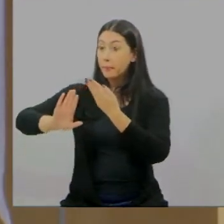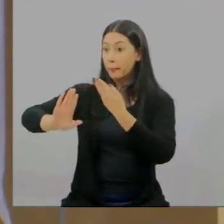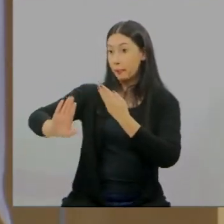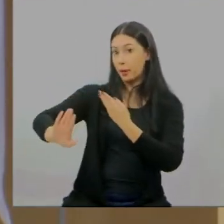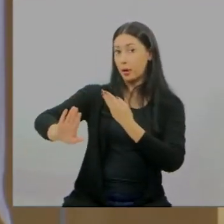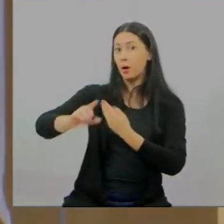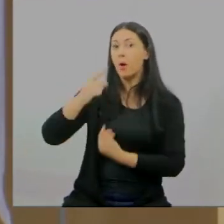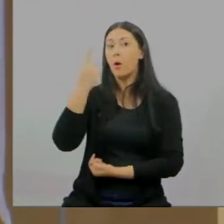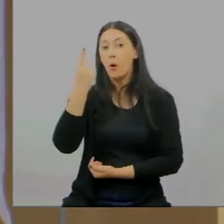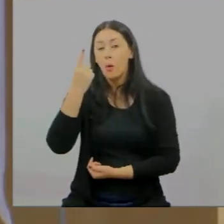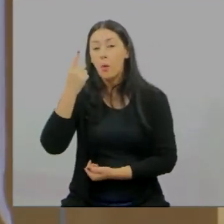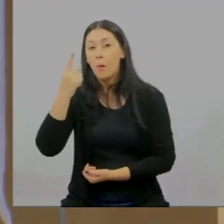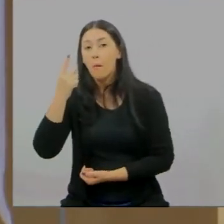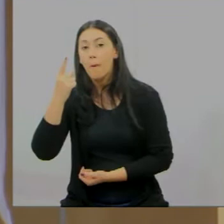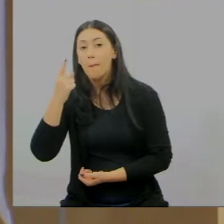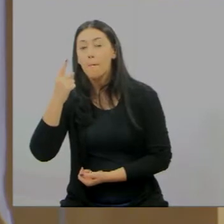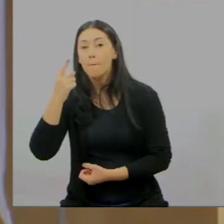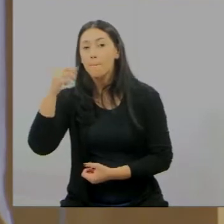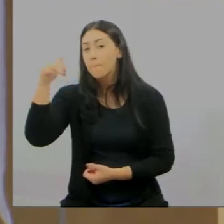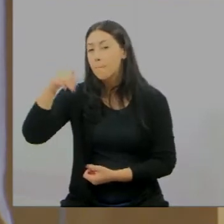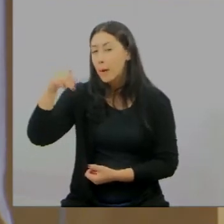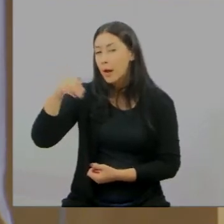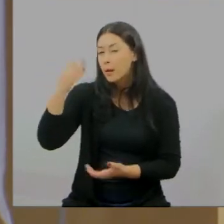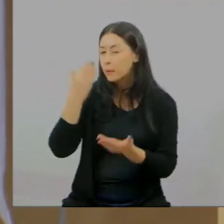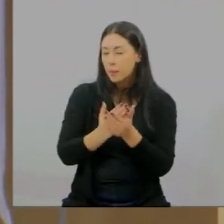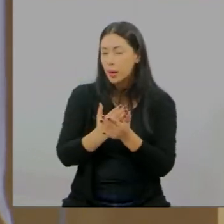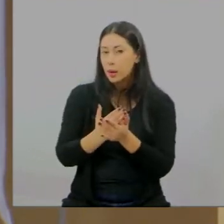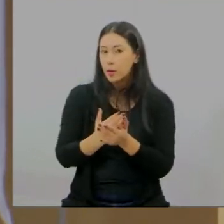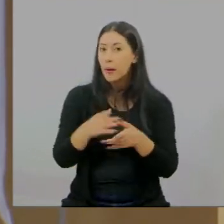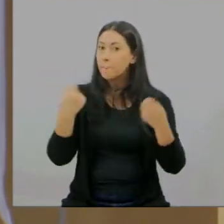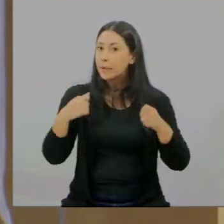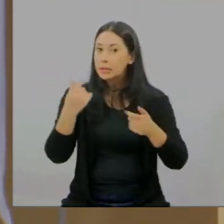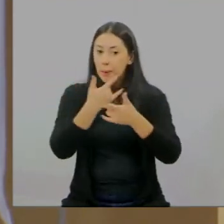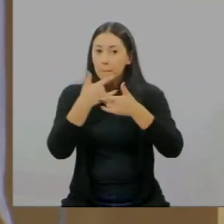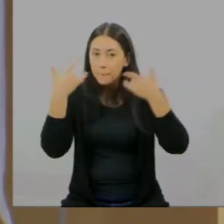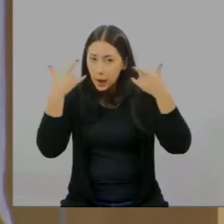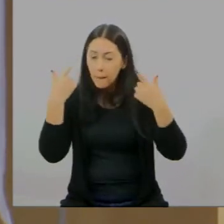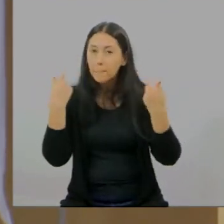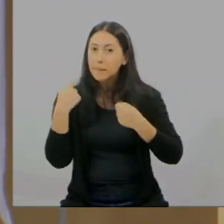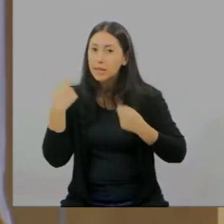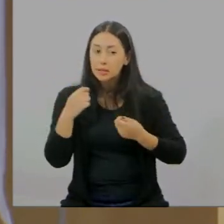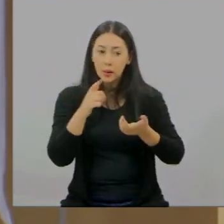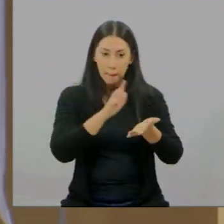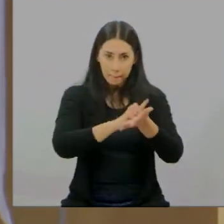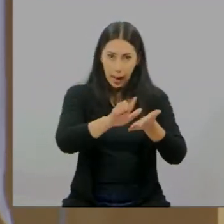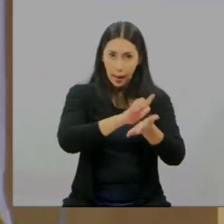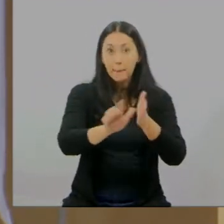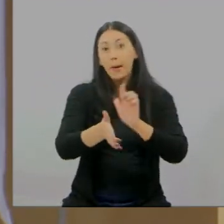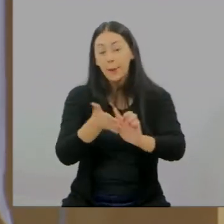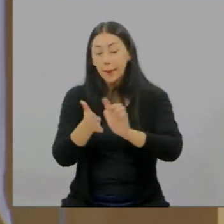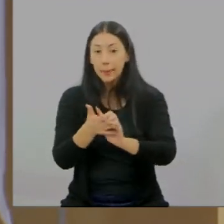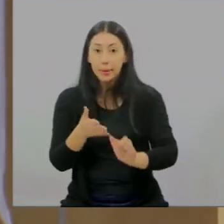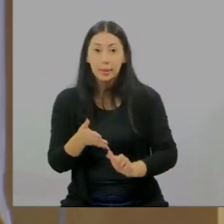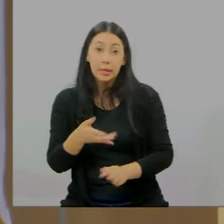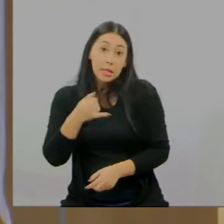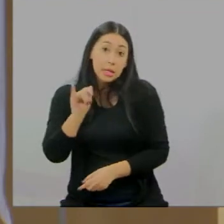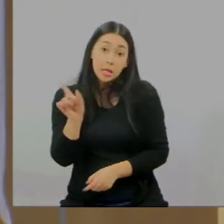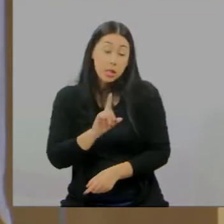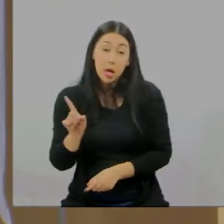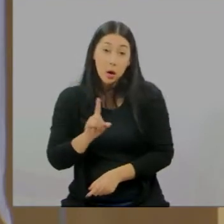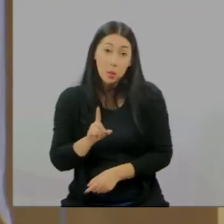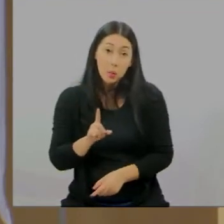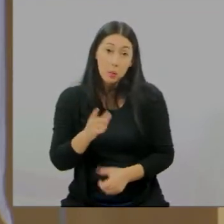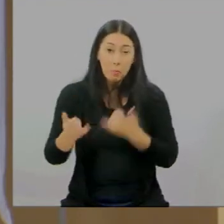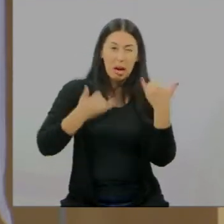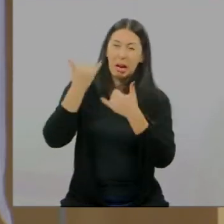1,5 metros, usar máscara, lavar as mãos toda hora, eu estou sujeita a ter Covid-19. Não